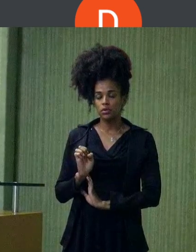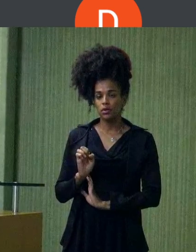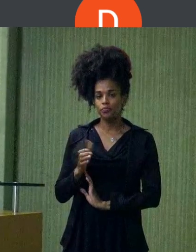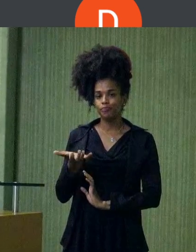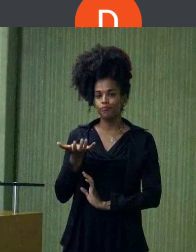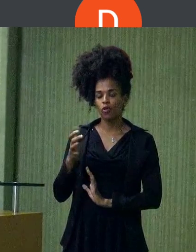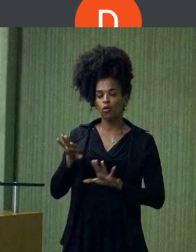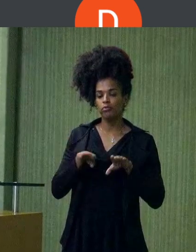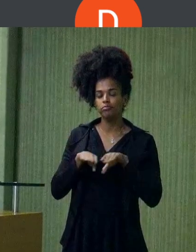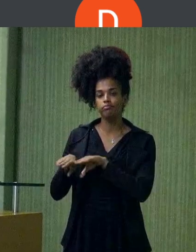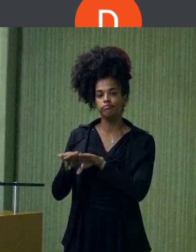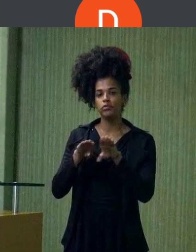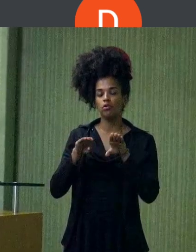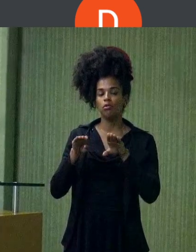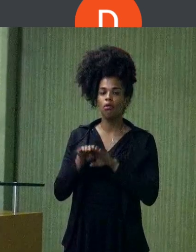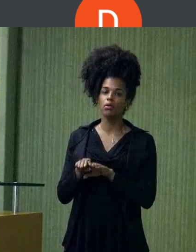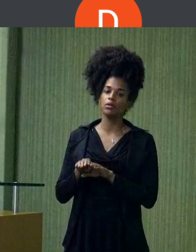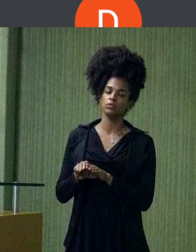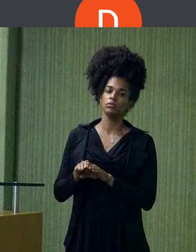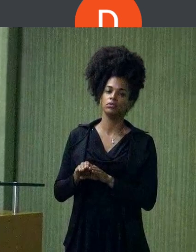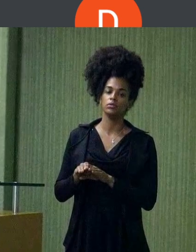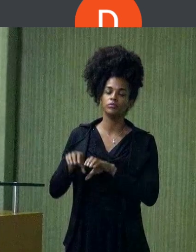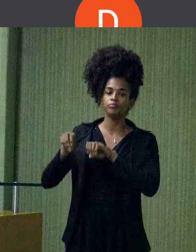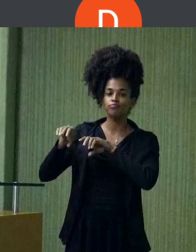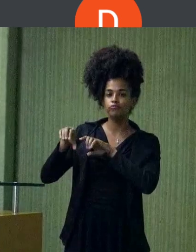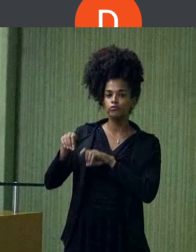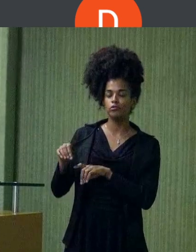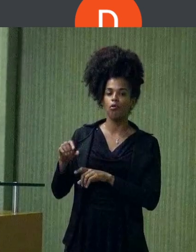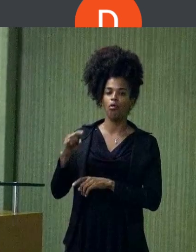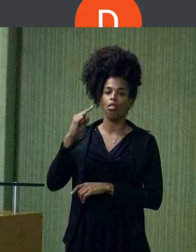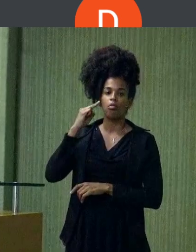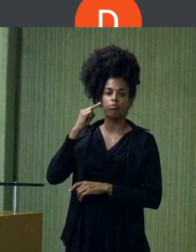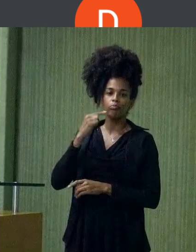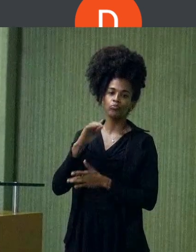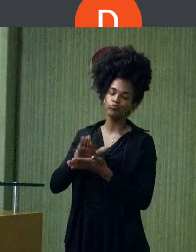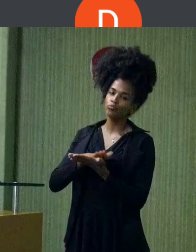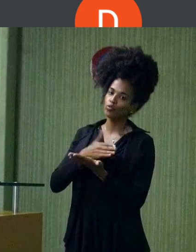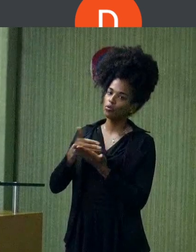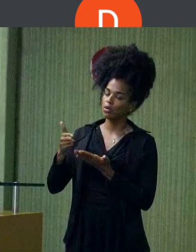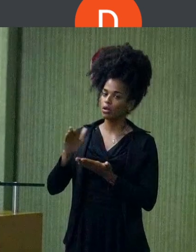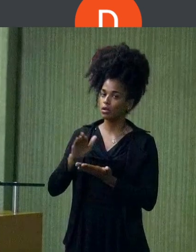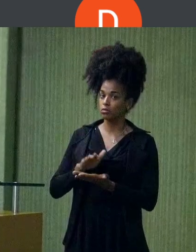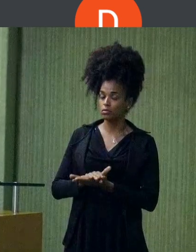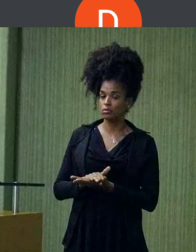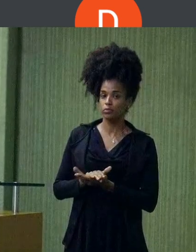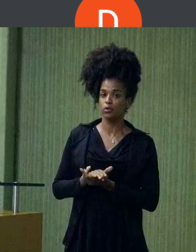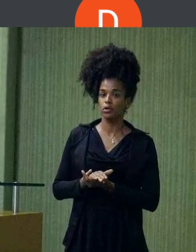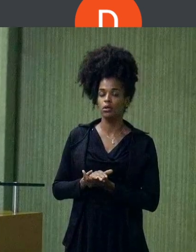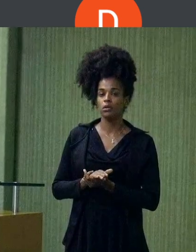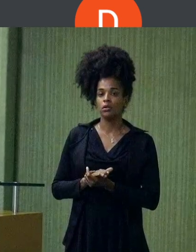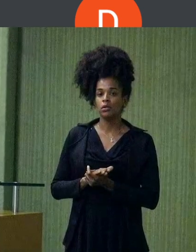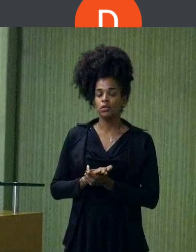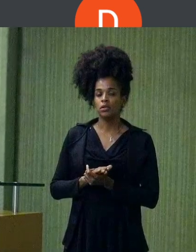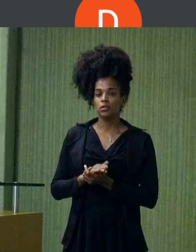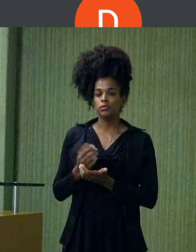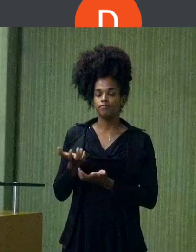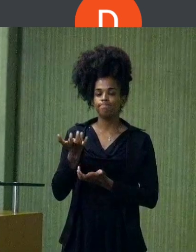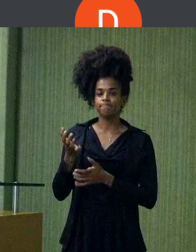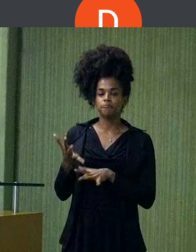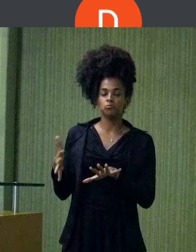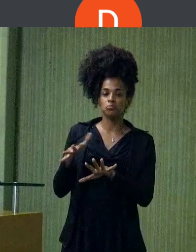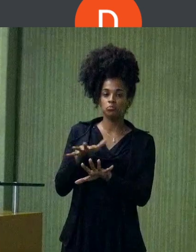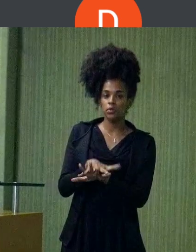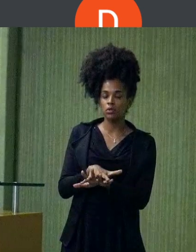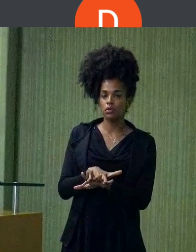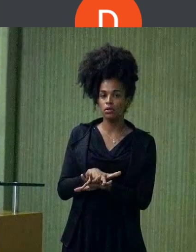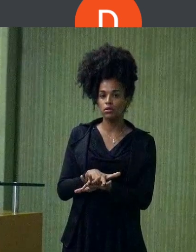alvo da Educação bilingua de surdos de 4 a 17 anos o acesso à permanência e a conclusão eh